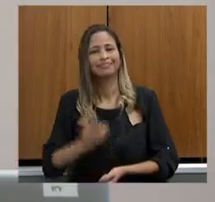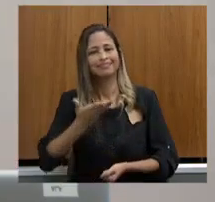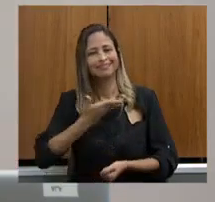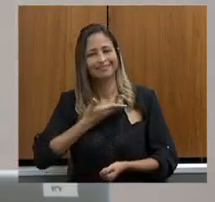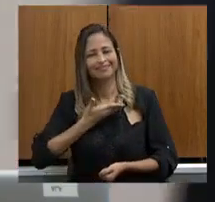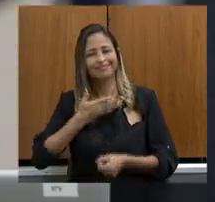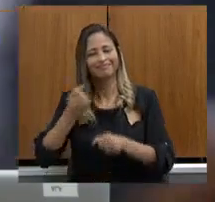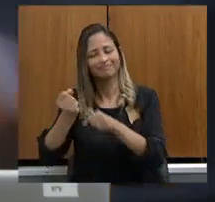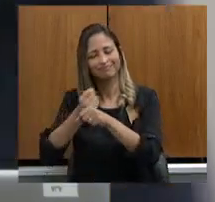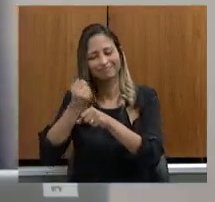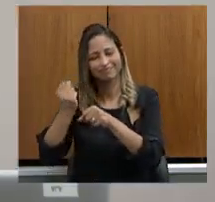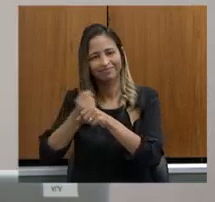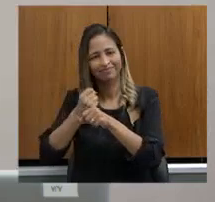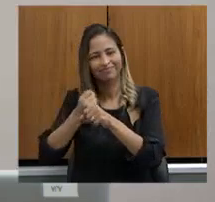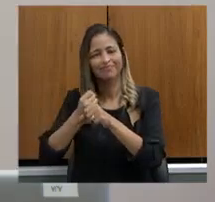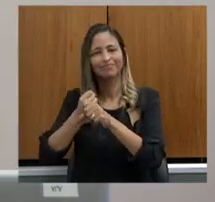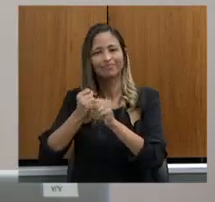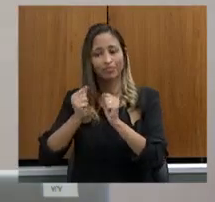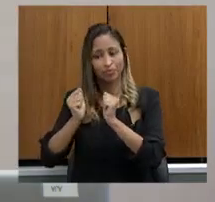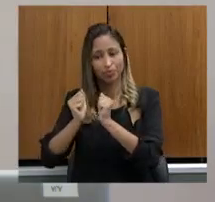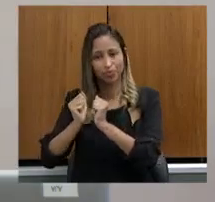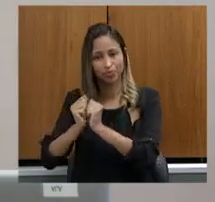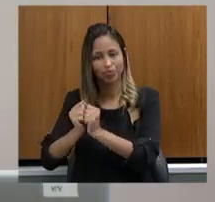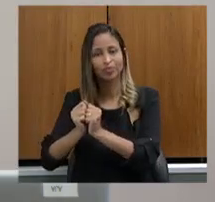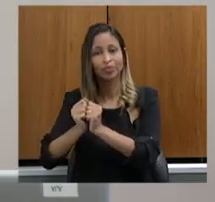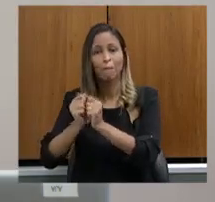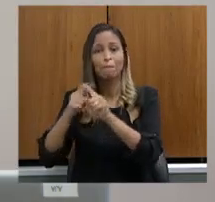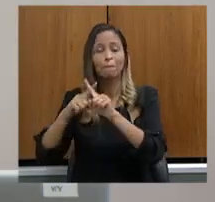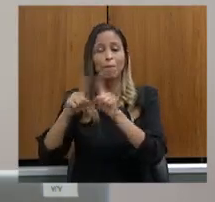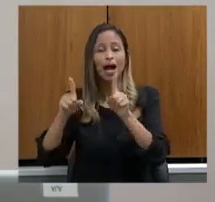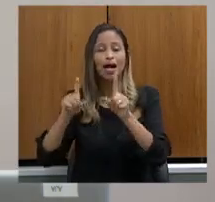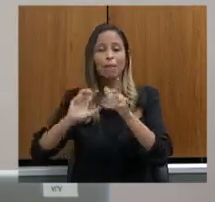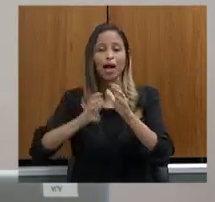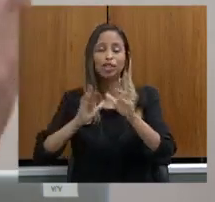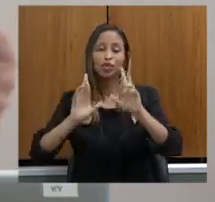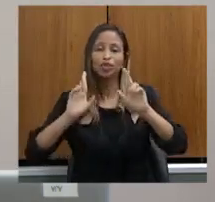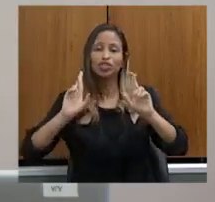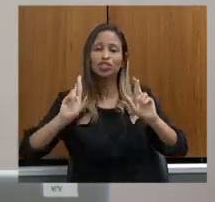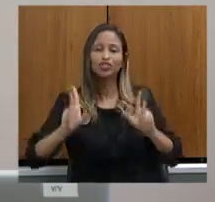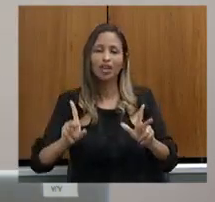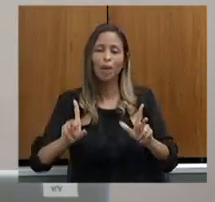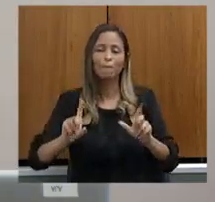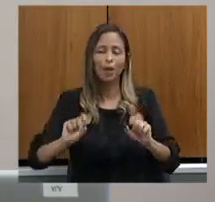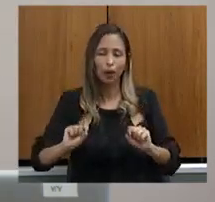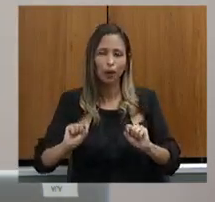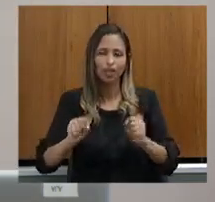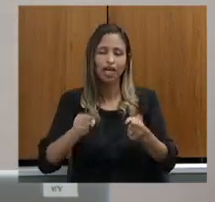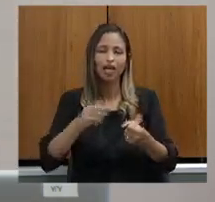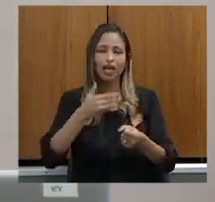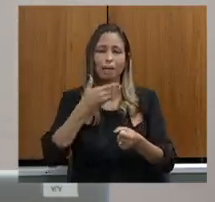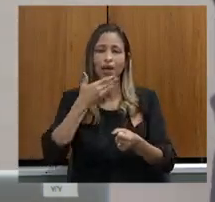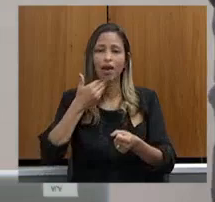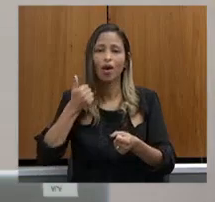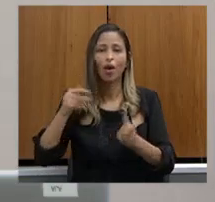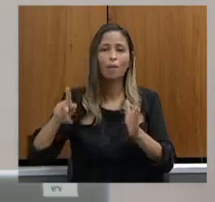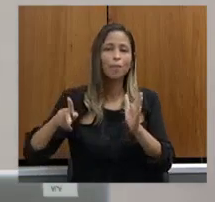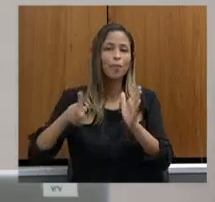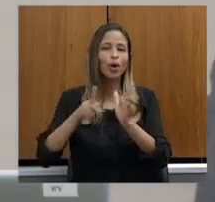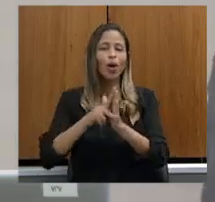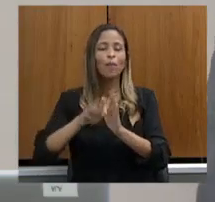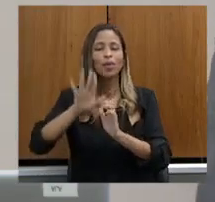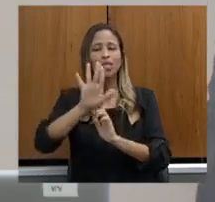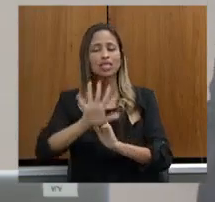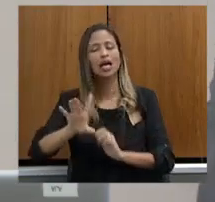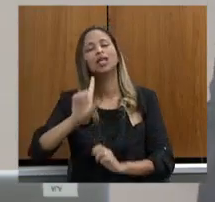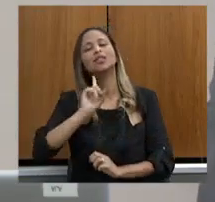amizade que construímos estando de lados diferentes mas sempre lutando pelo que é melhor para mim cada uma